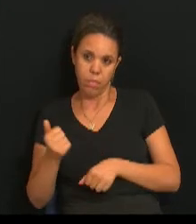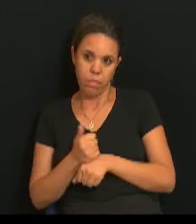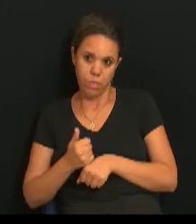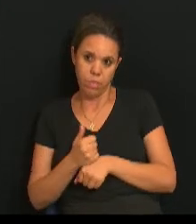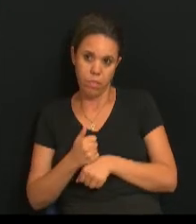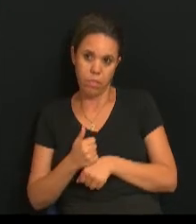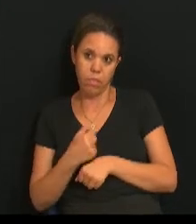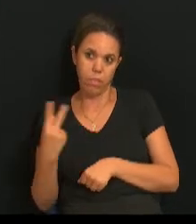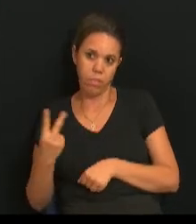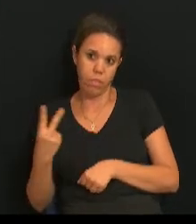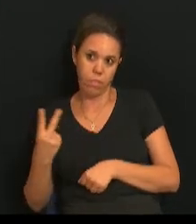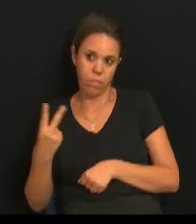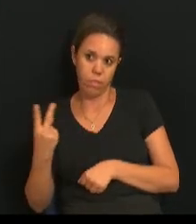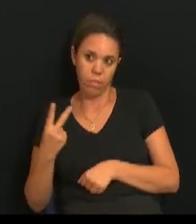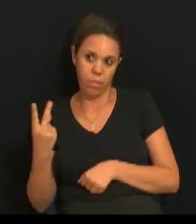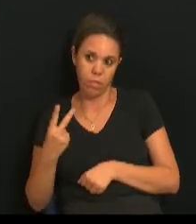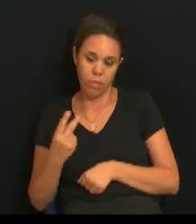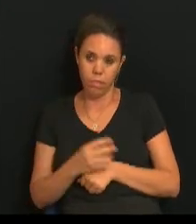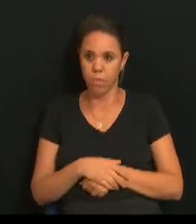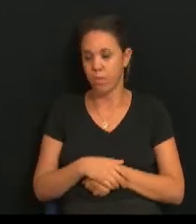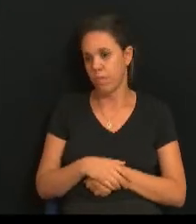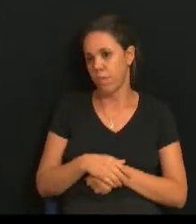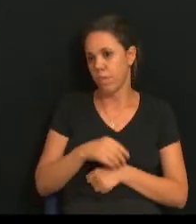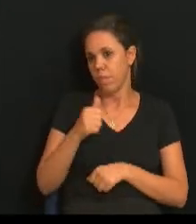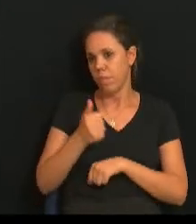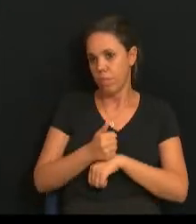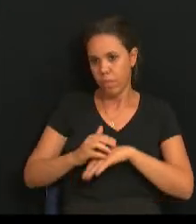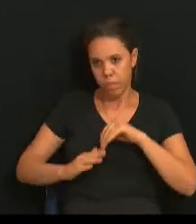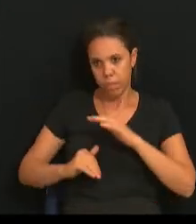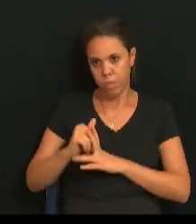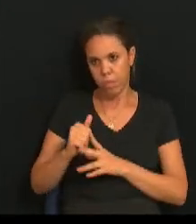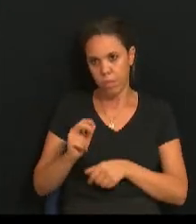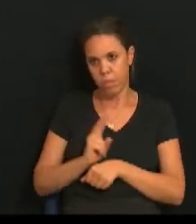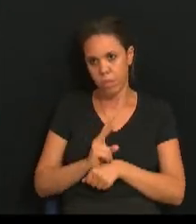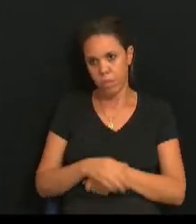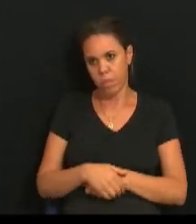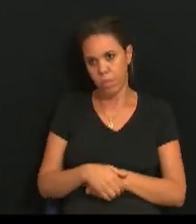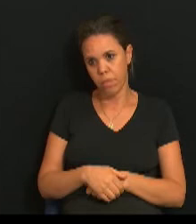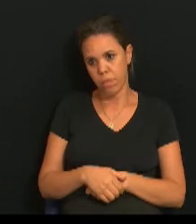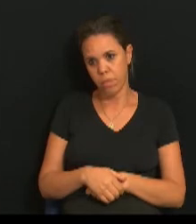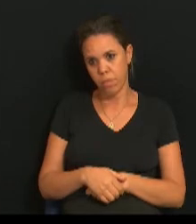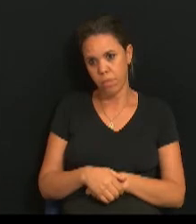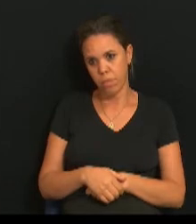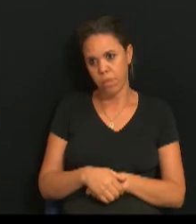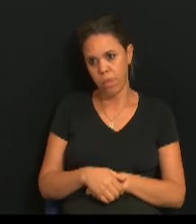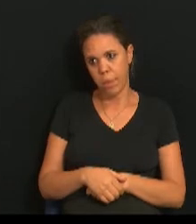muito valorizada, o profissionalismo das monitoras.